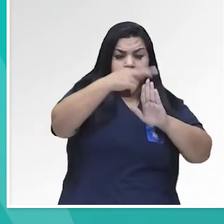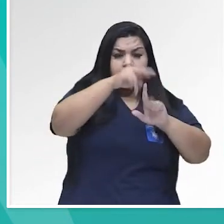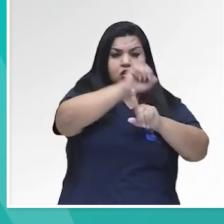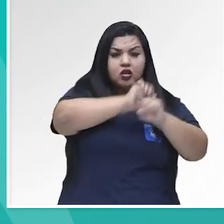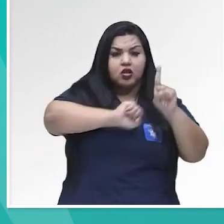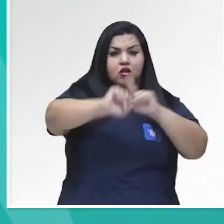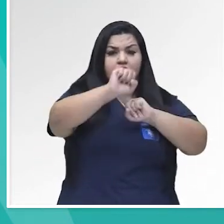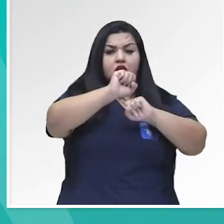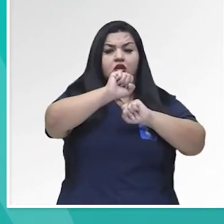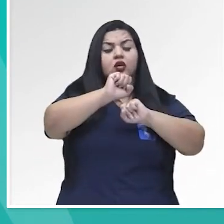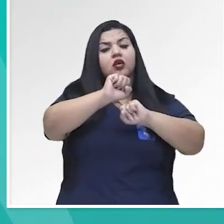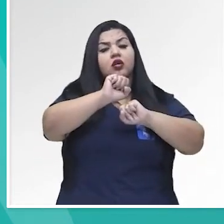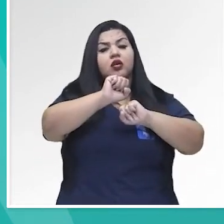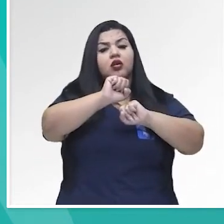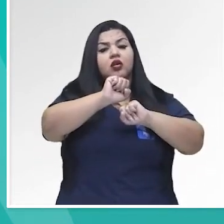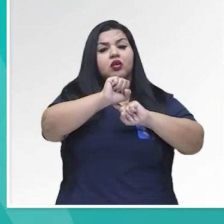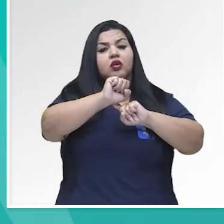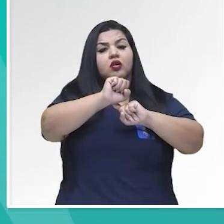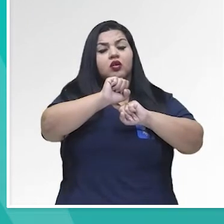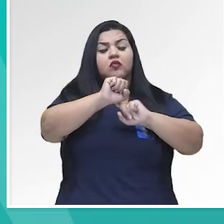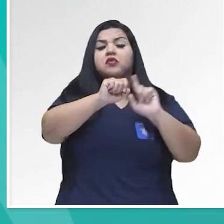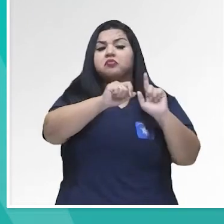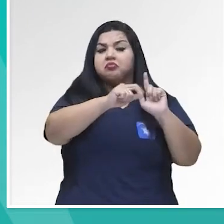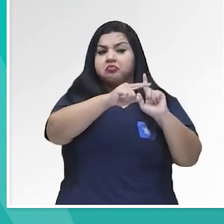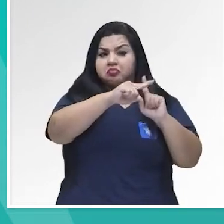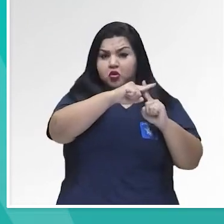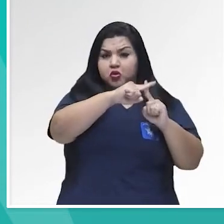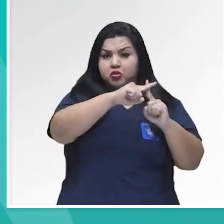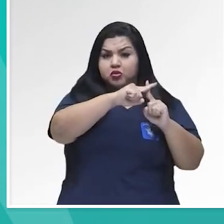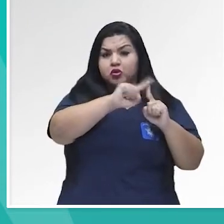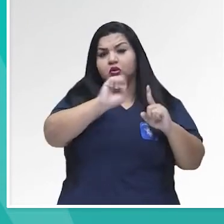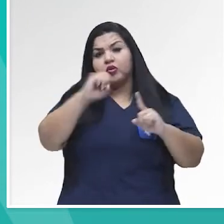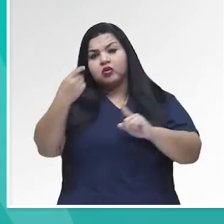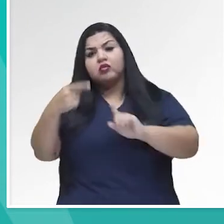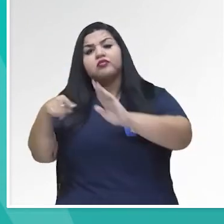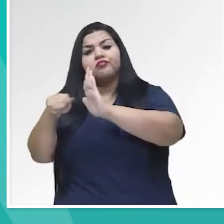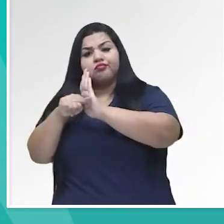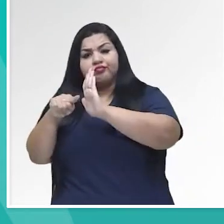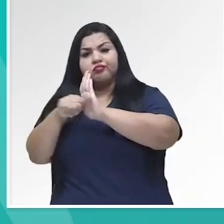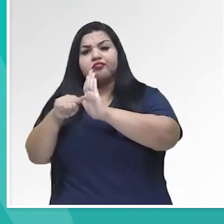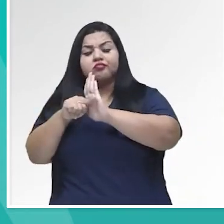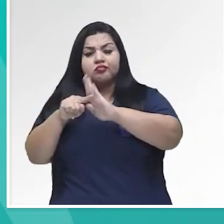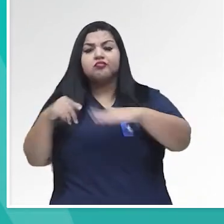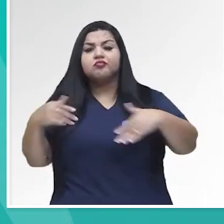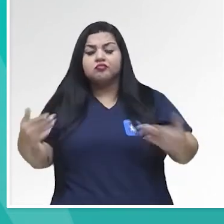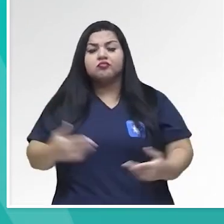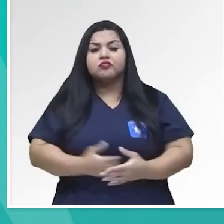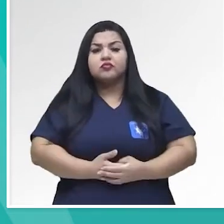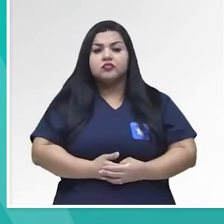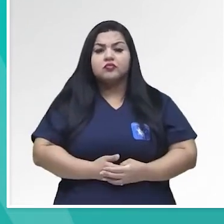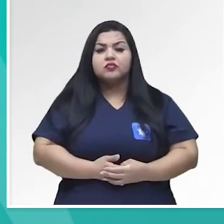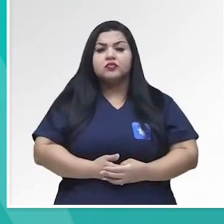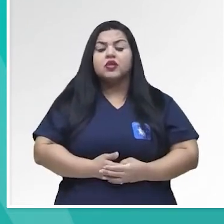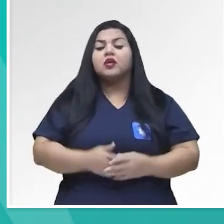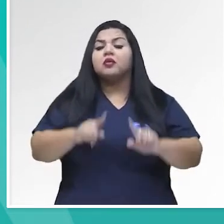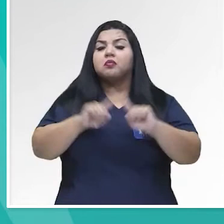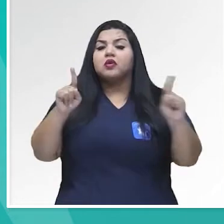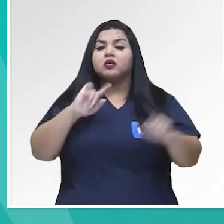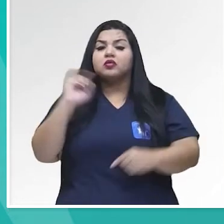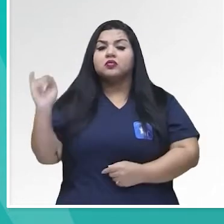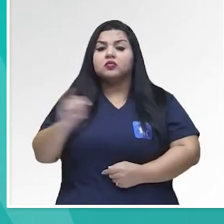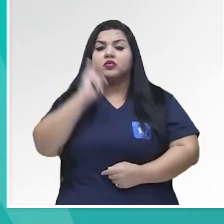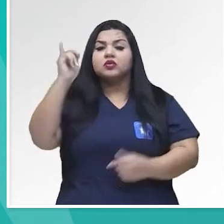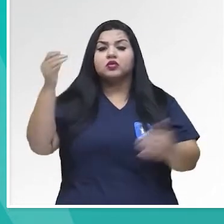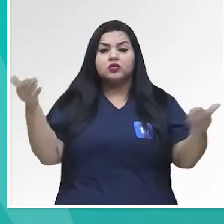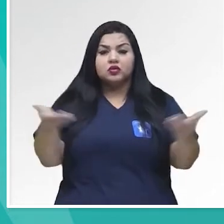sociais, tanto muito positivos quanto muito negativos, né? Mas importante nesse momento